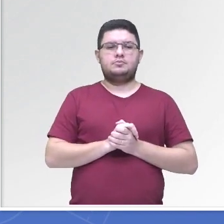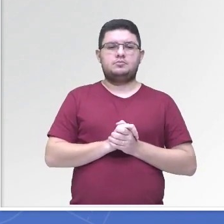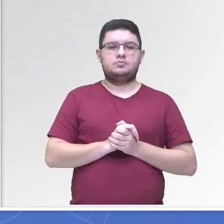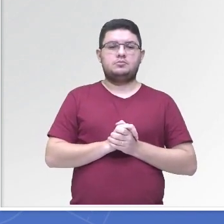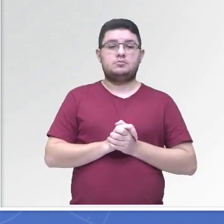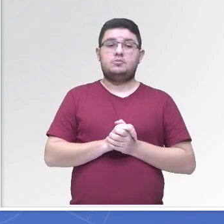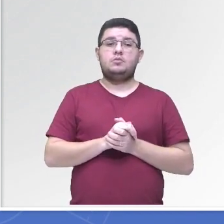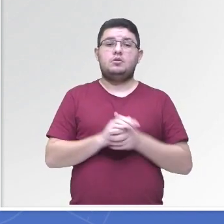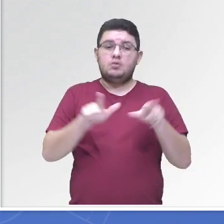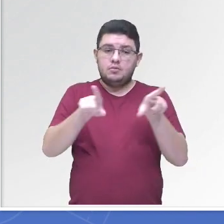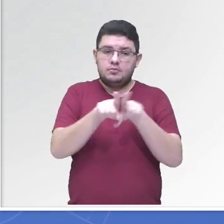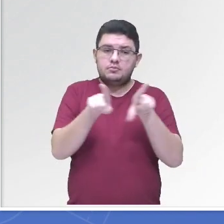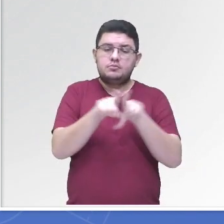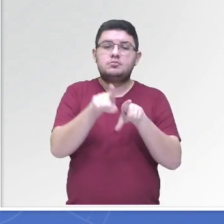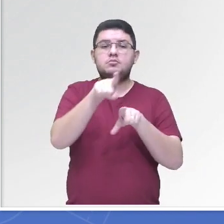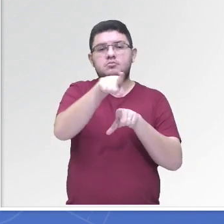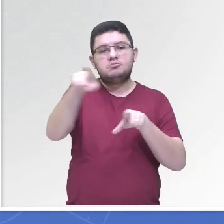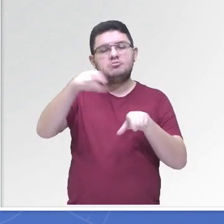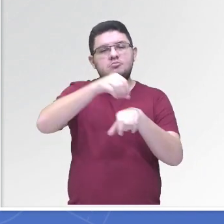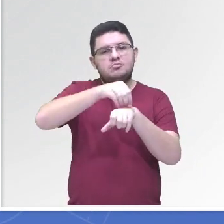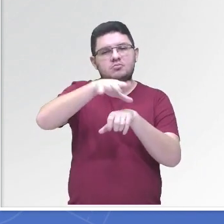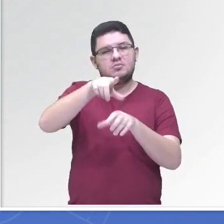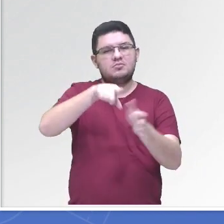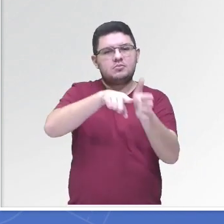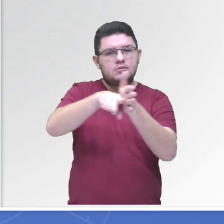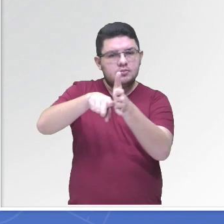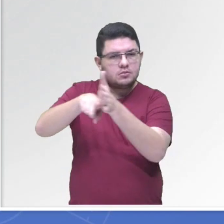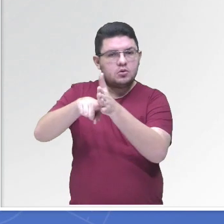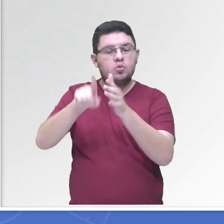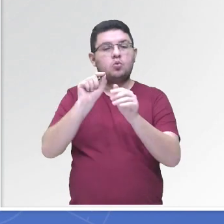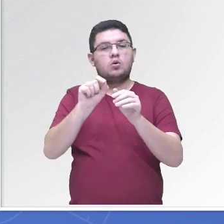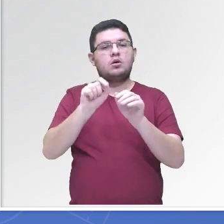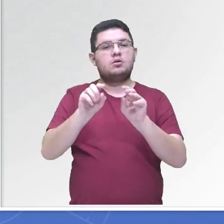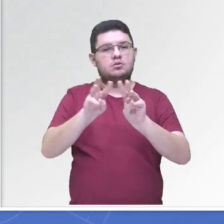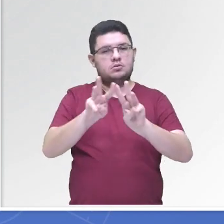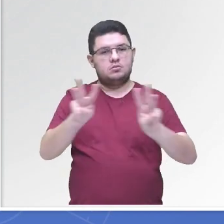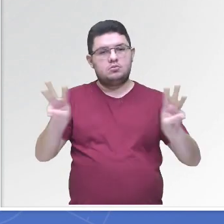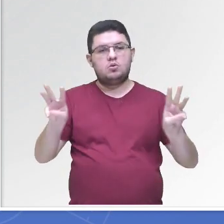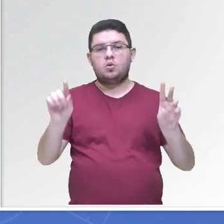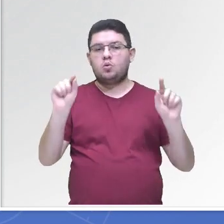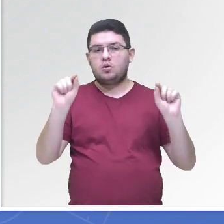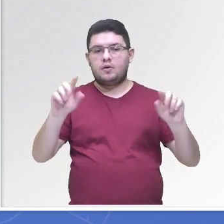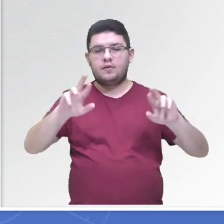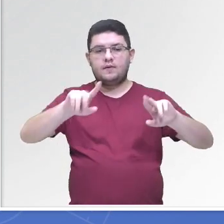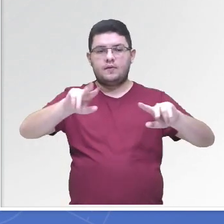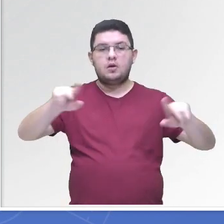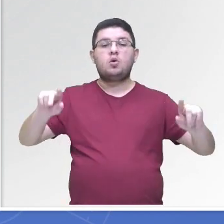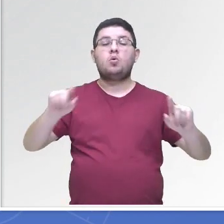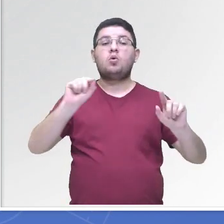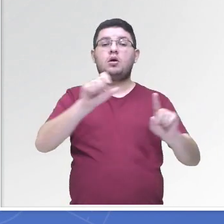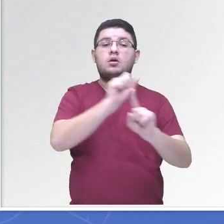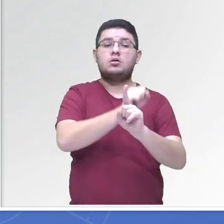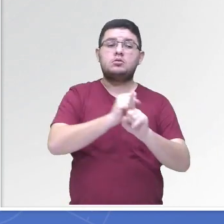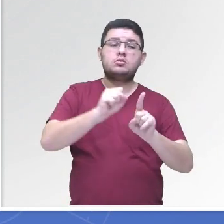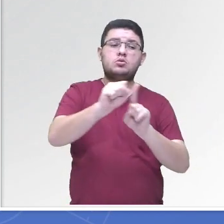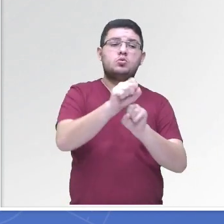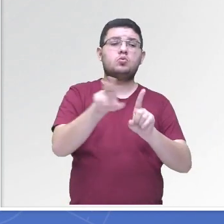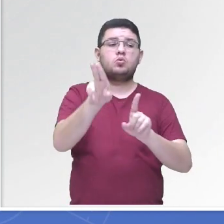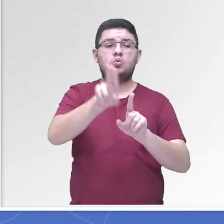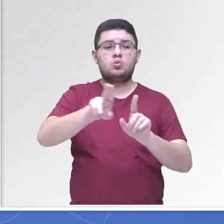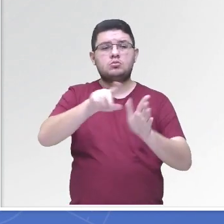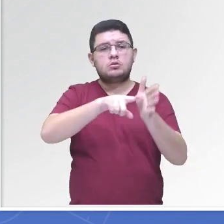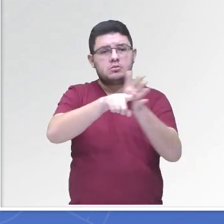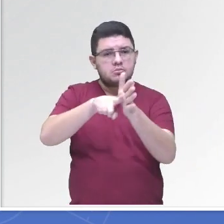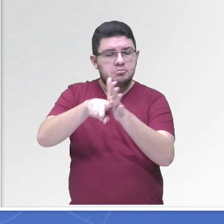ter pesquisado, eu coloquei aqui como sugestão, né? Pesquisado na rede mundial os compostos orgânicos utilizados em nossa sociedade. É uma